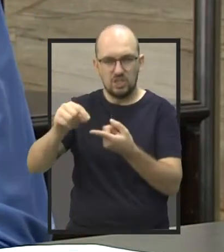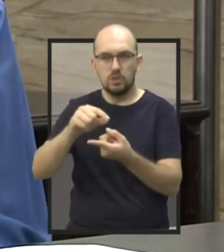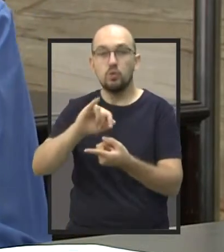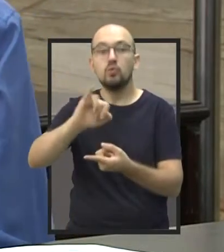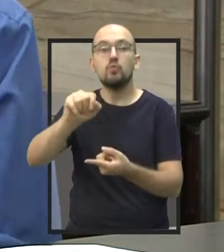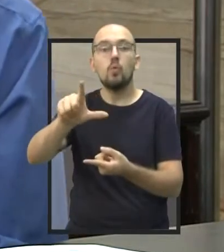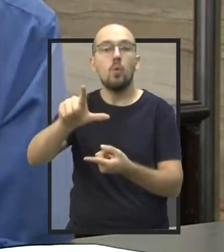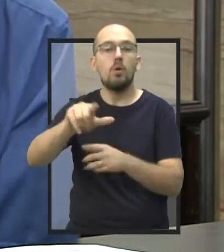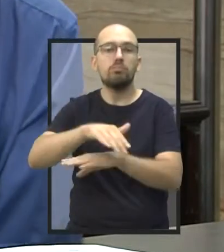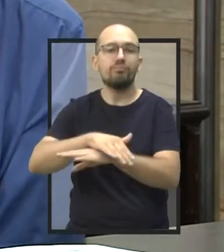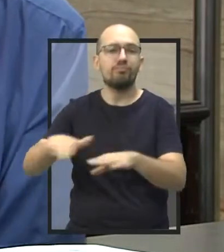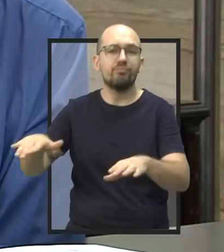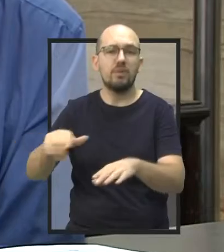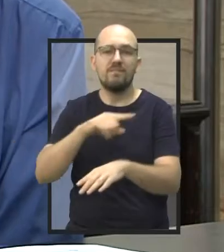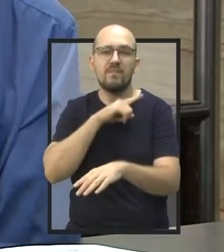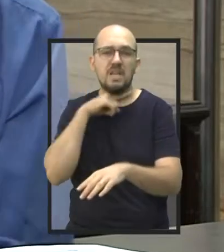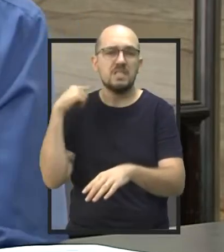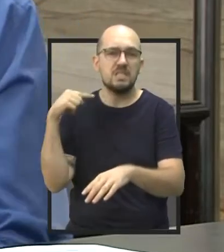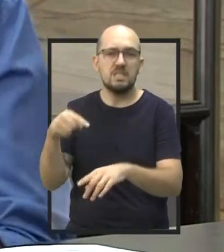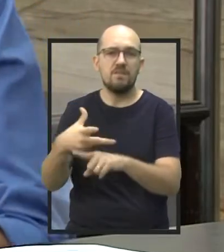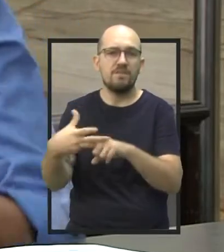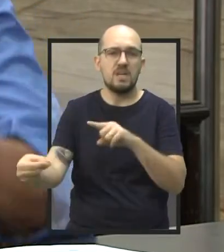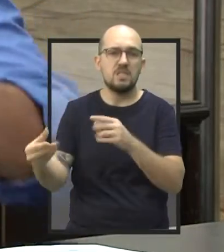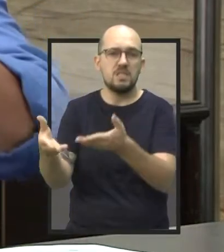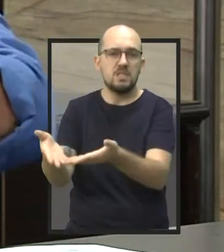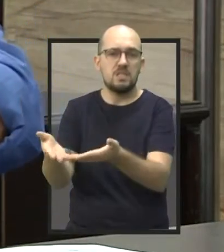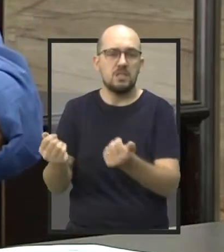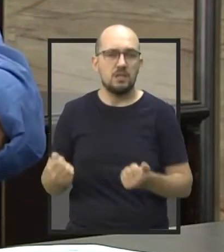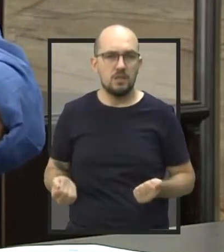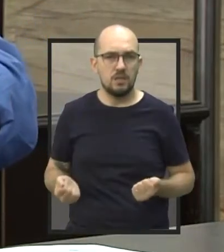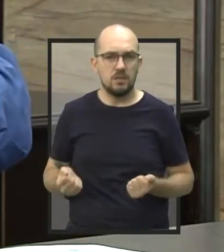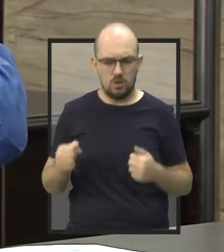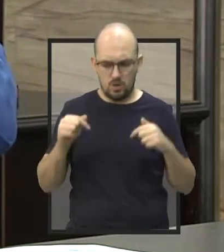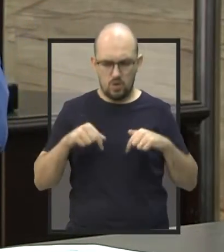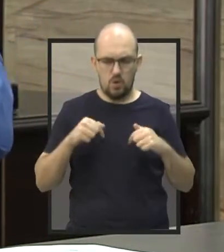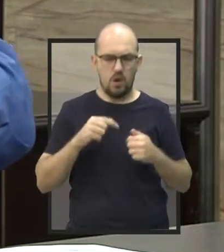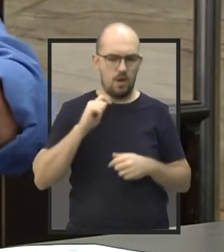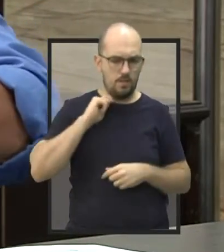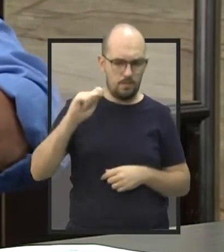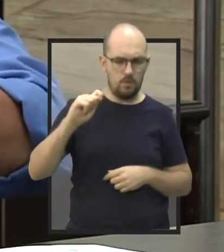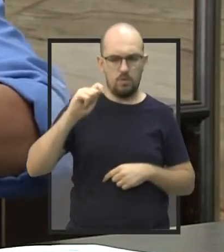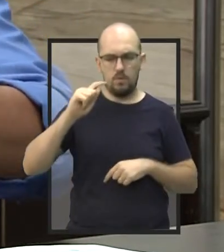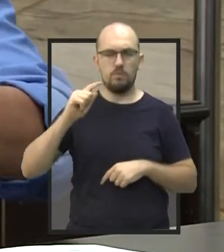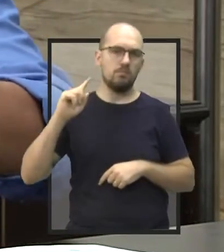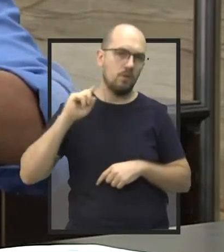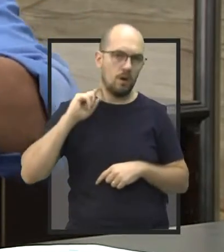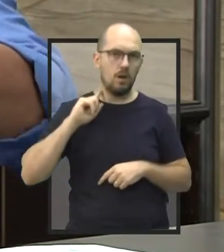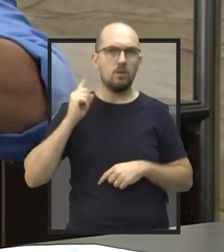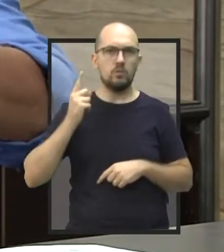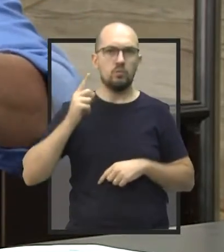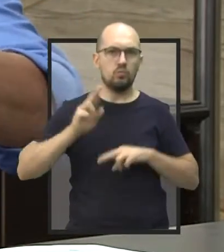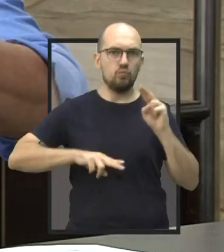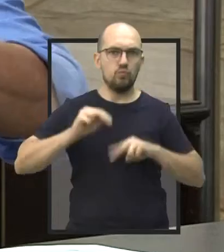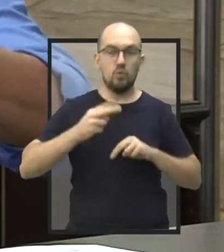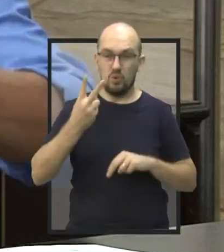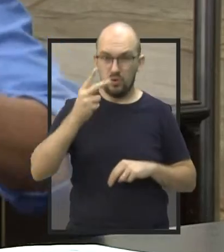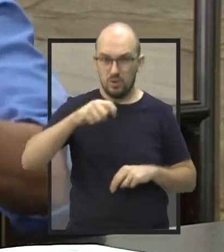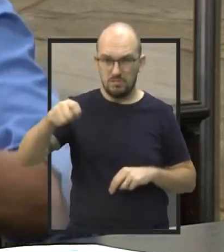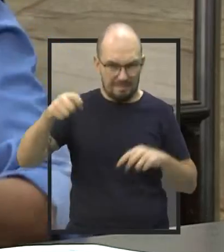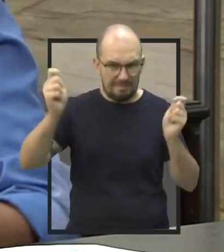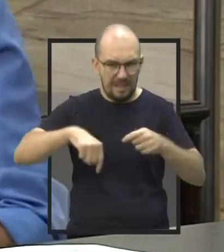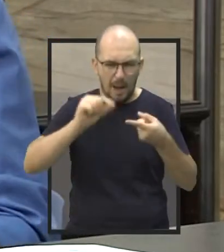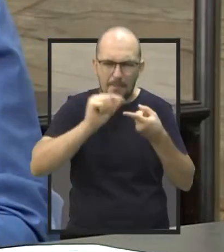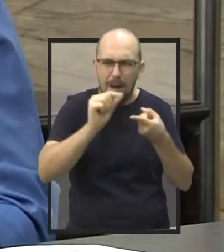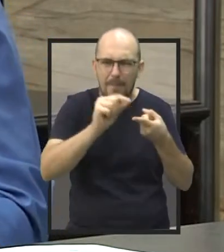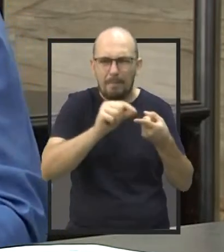julho, aliás. Se nesse prazo nós estamos metade de abril, maio e junho, em 2 meses, não vai dar tempo de fazer